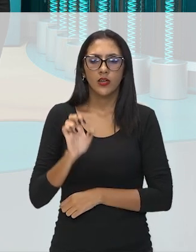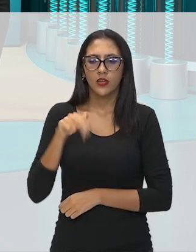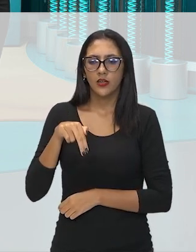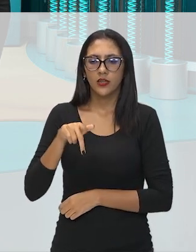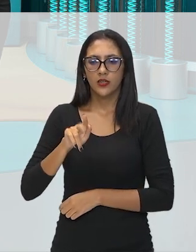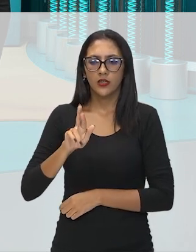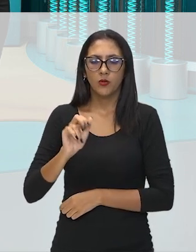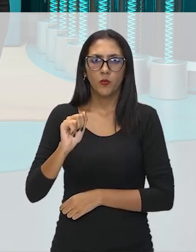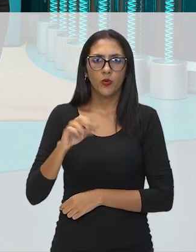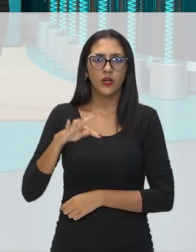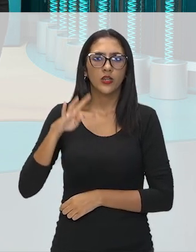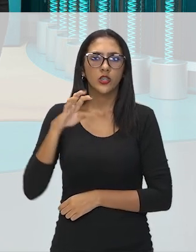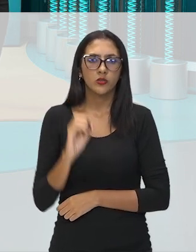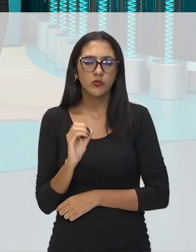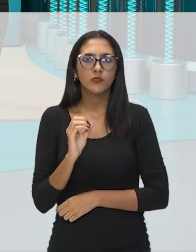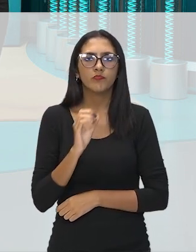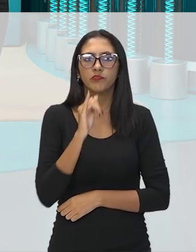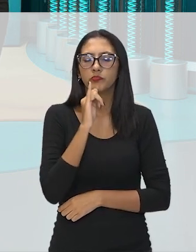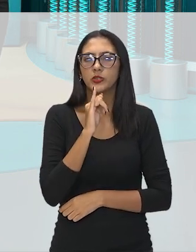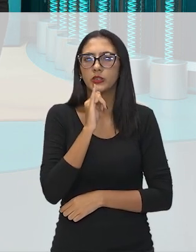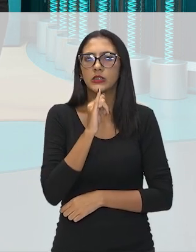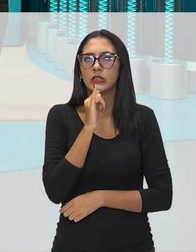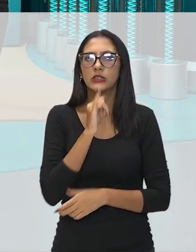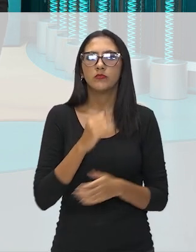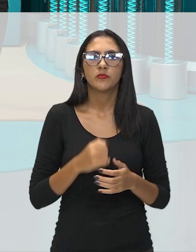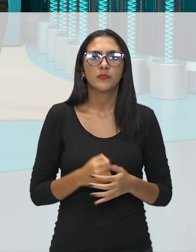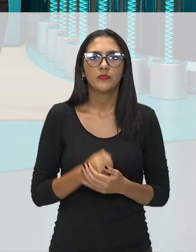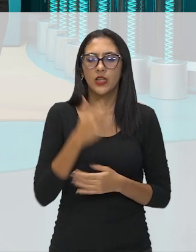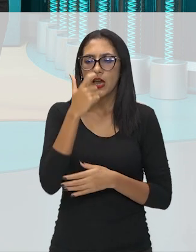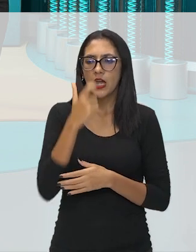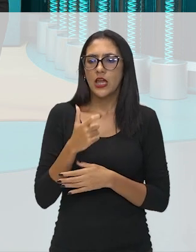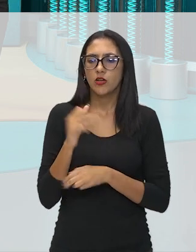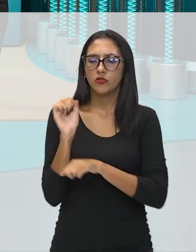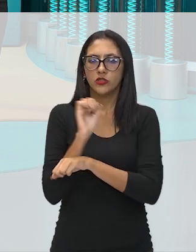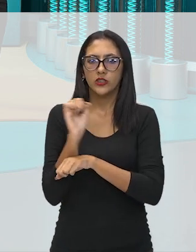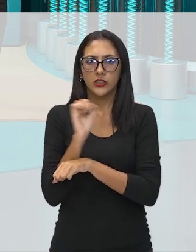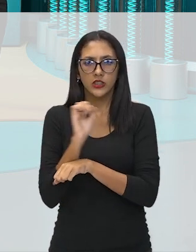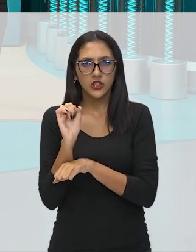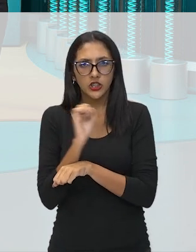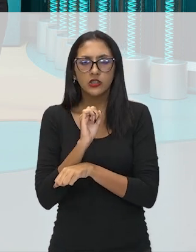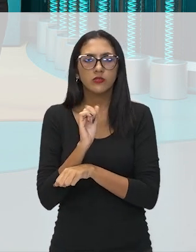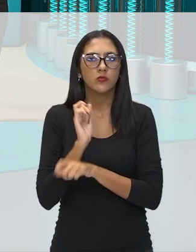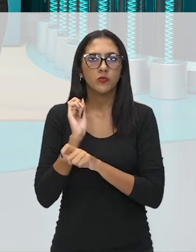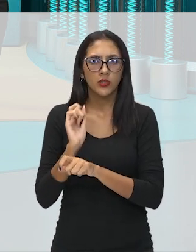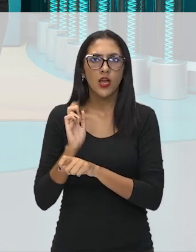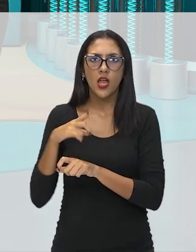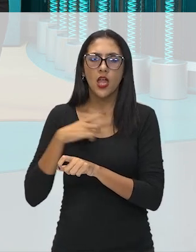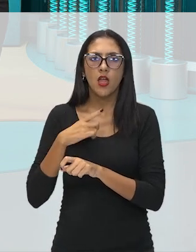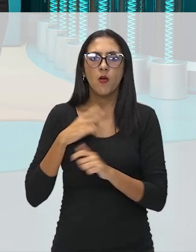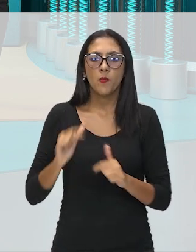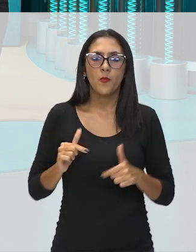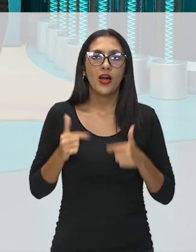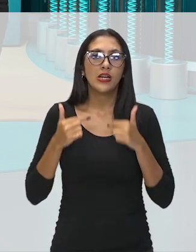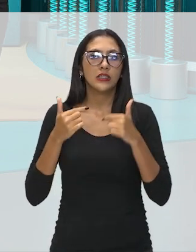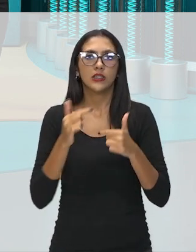estava dirigindo, olha só, enquanto eu estava dirigindo, é uma ação contínua, eu estava dirigindo, então fica